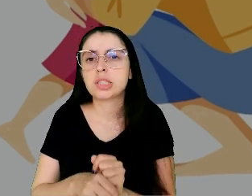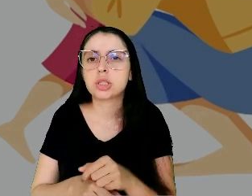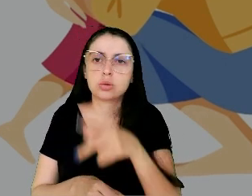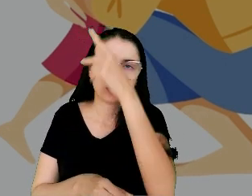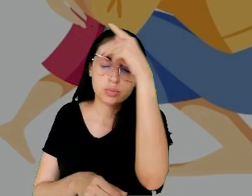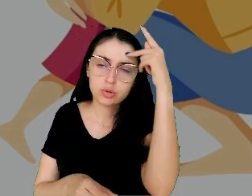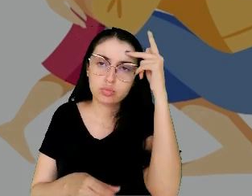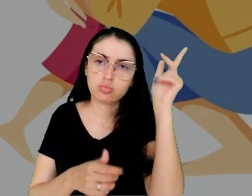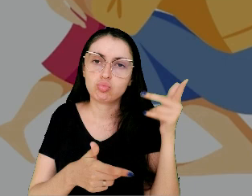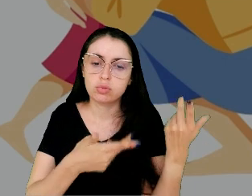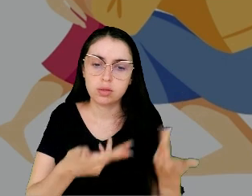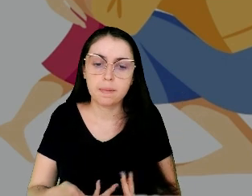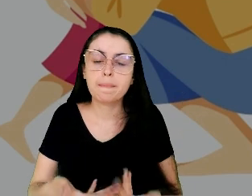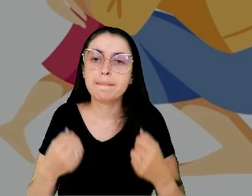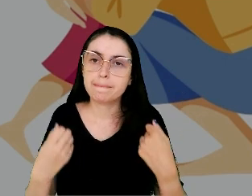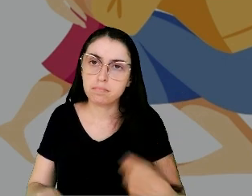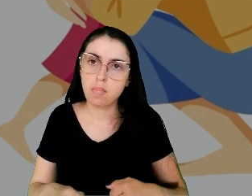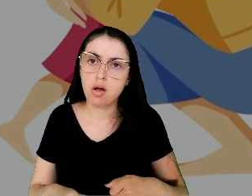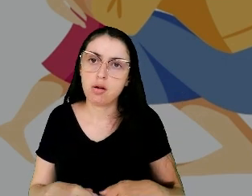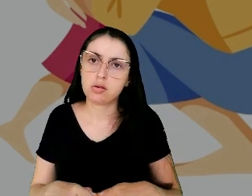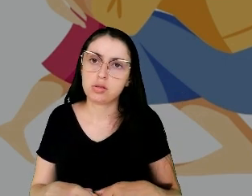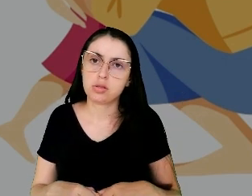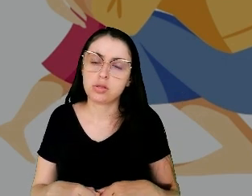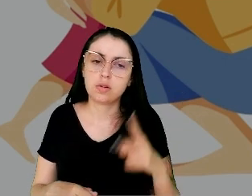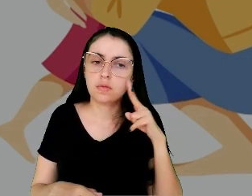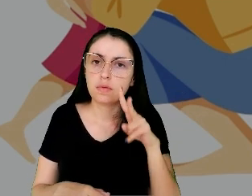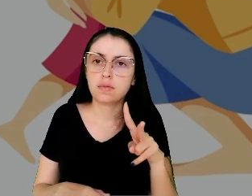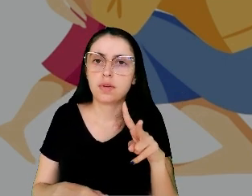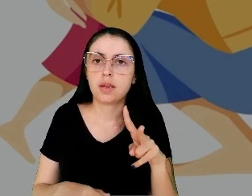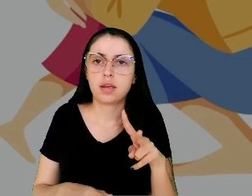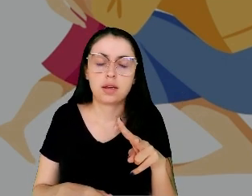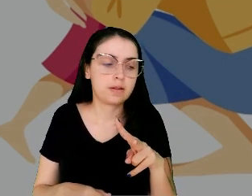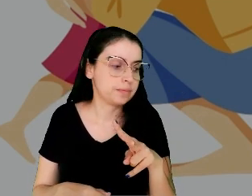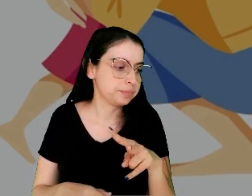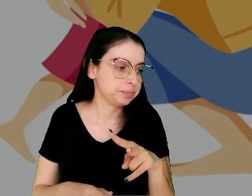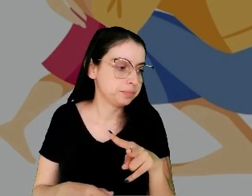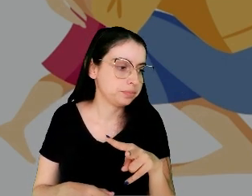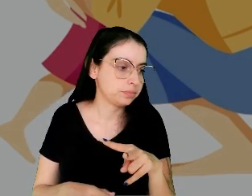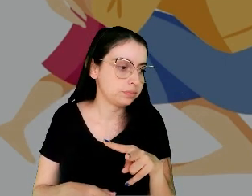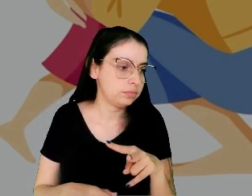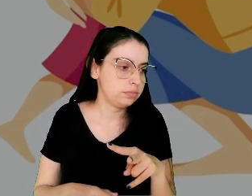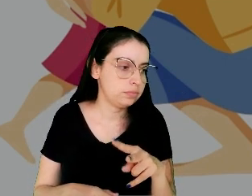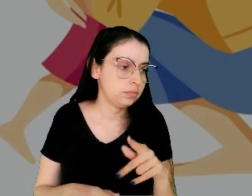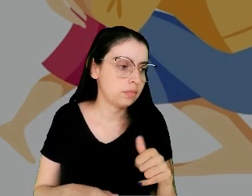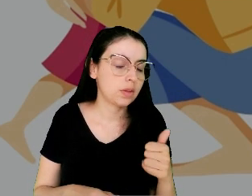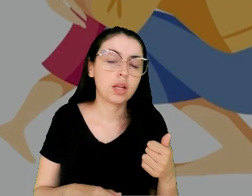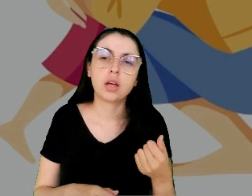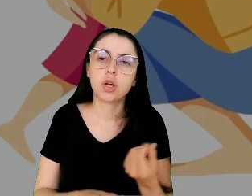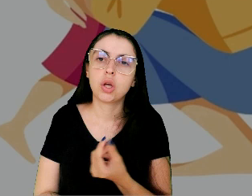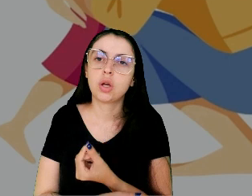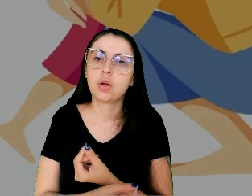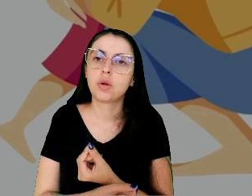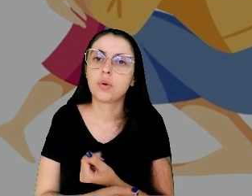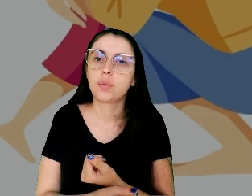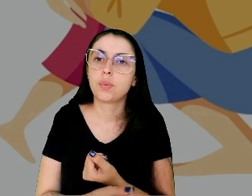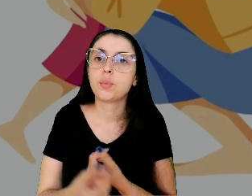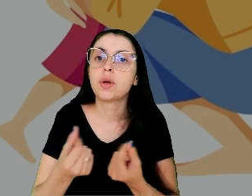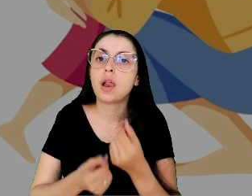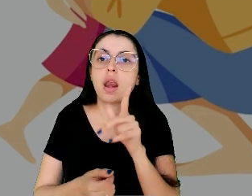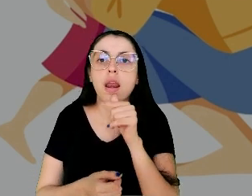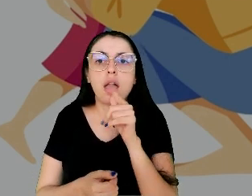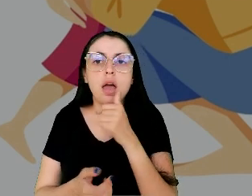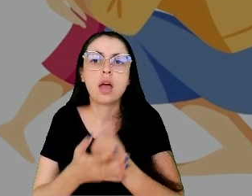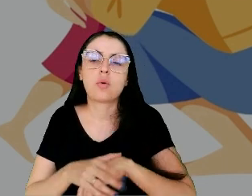que possa dar conta de olhar para as questões de qualidade da água e